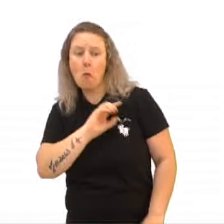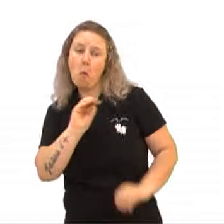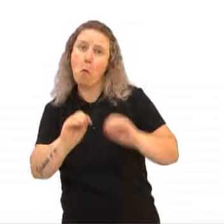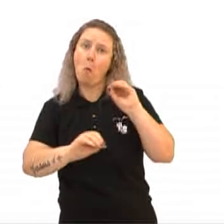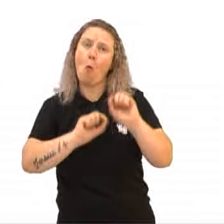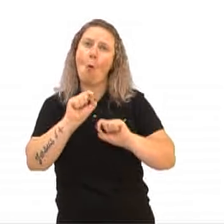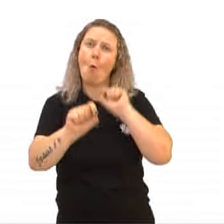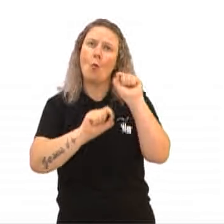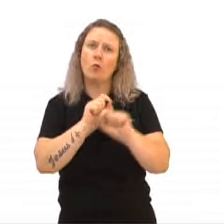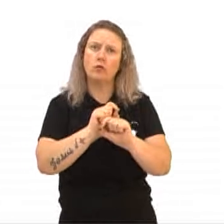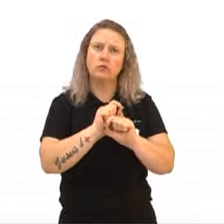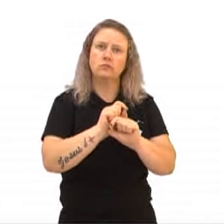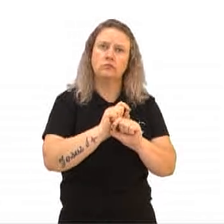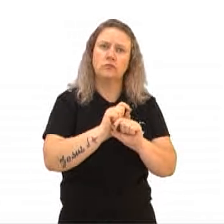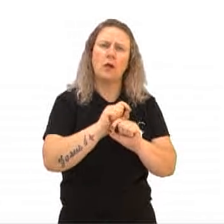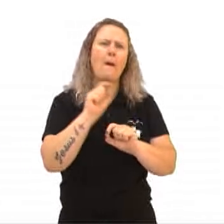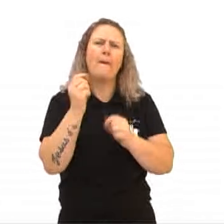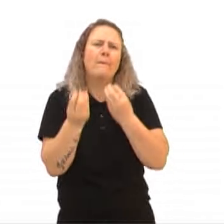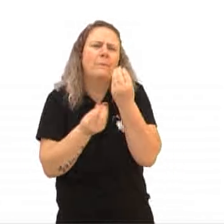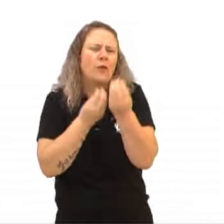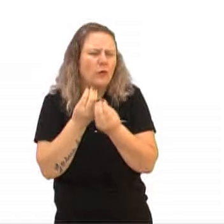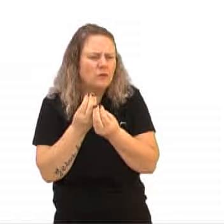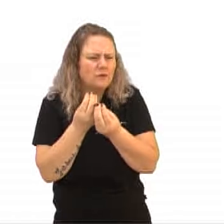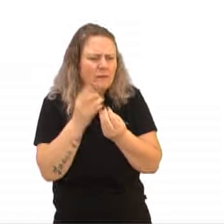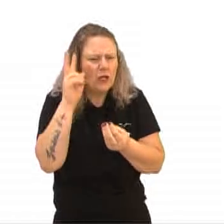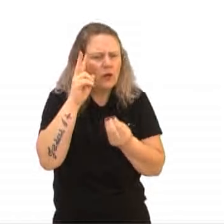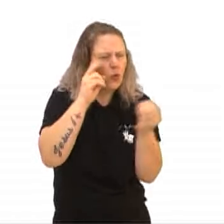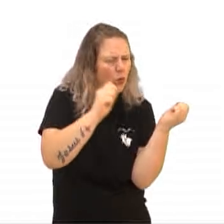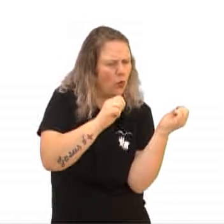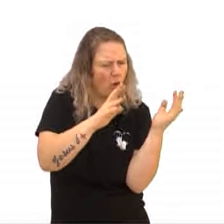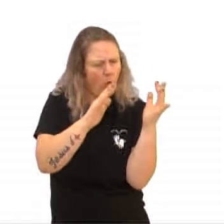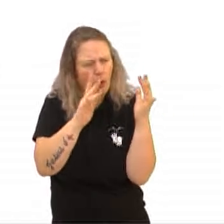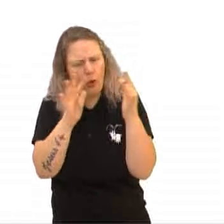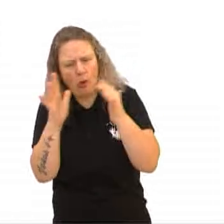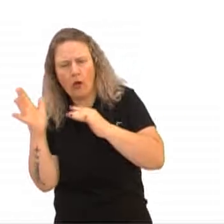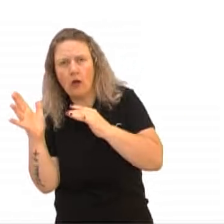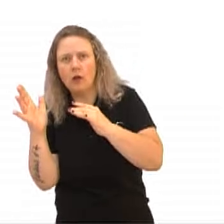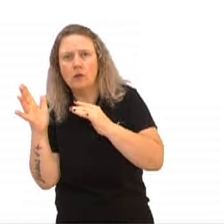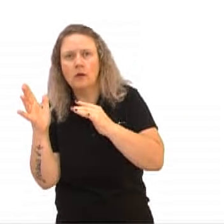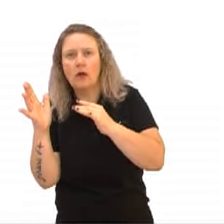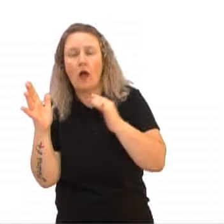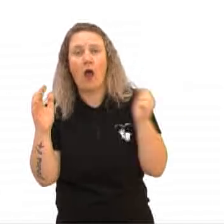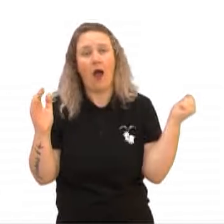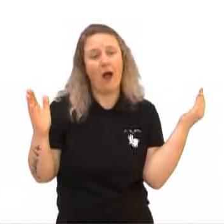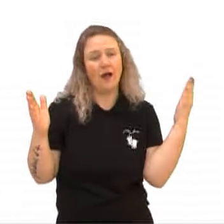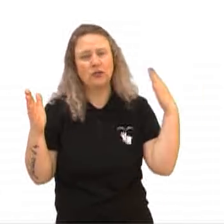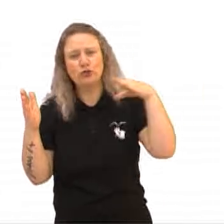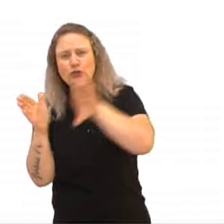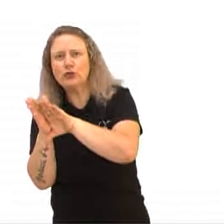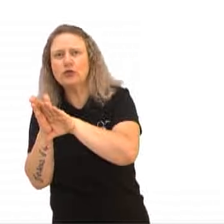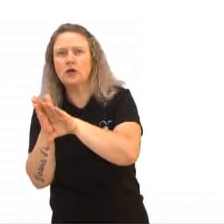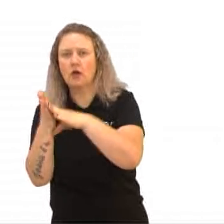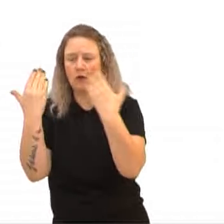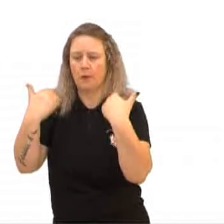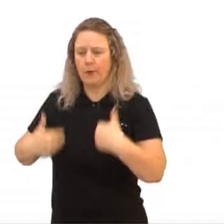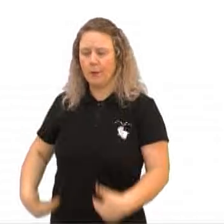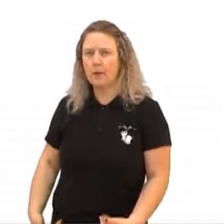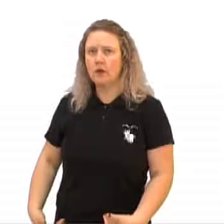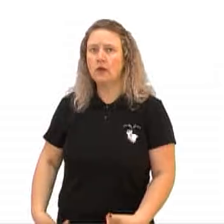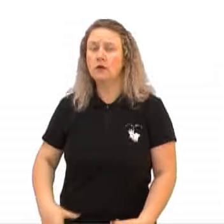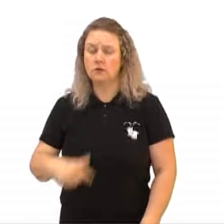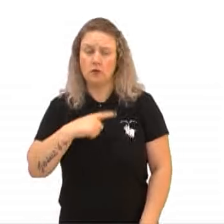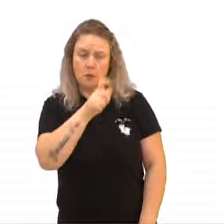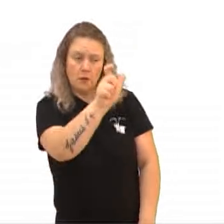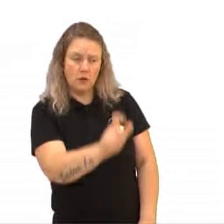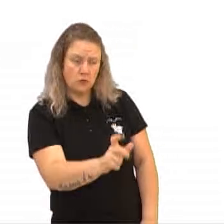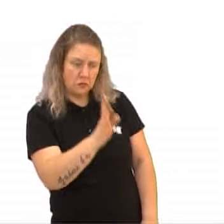É como se fossem histórias antigas se repetindo nos genes até chegar a mim. Um crítico disse